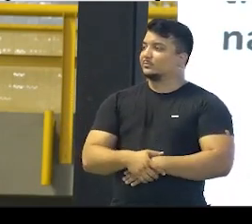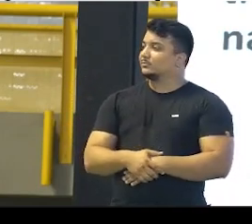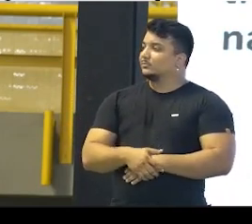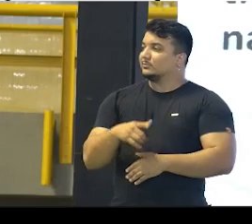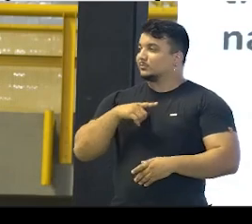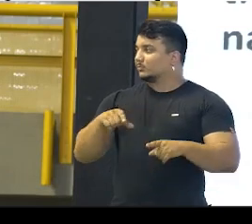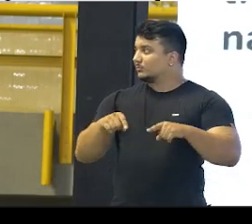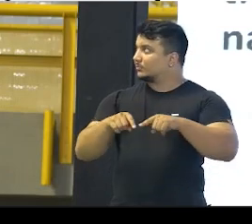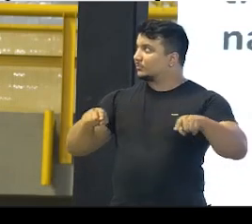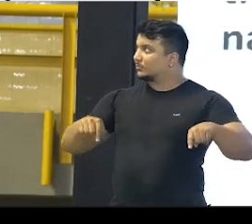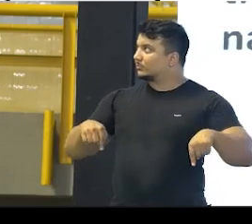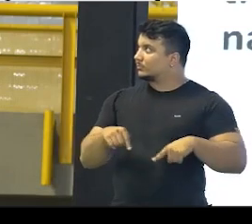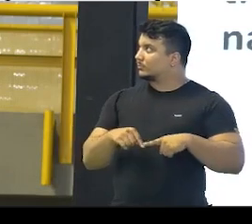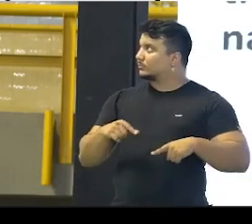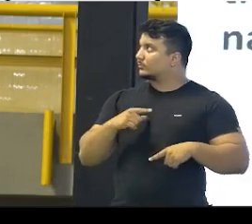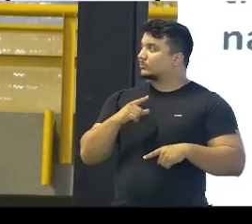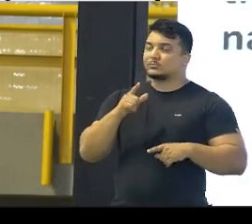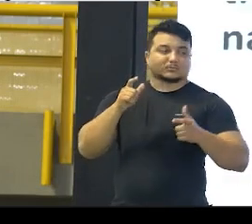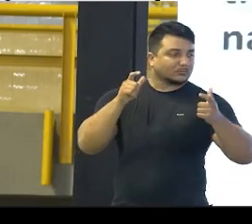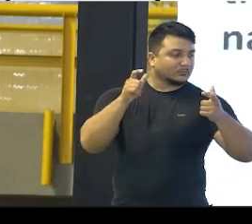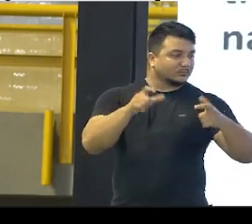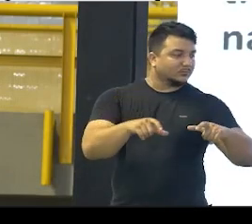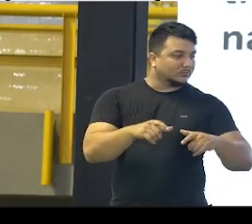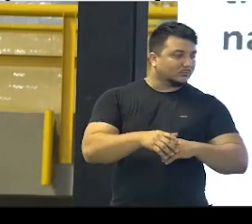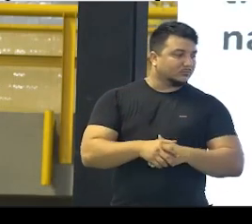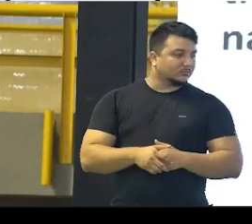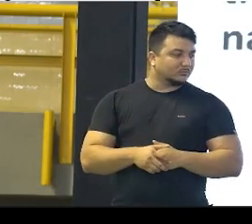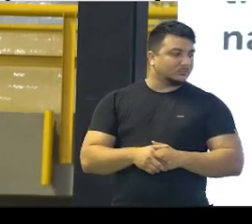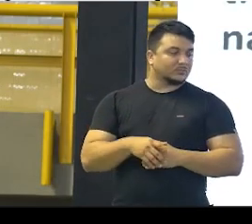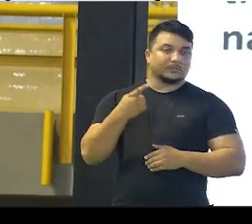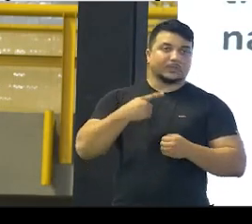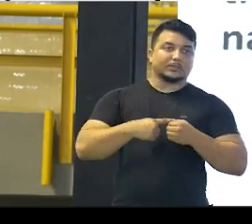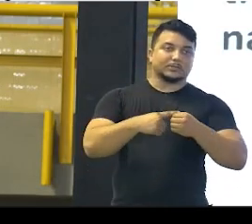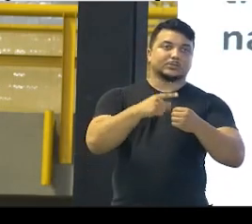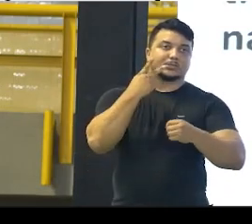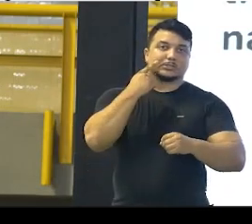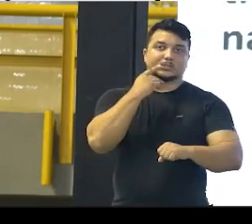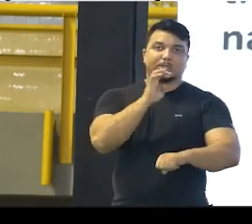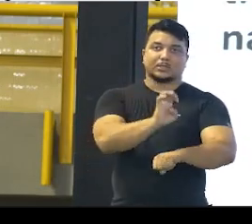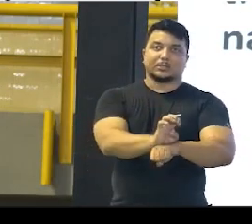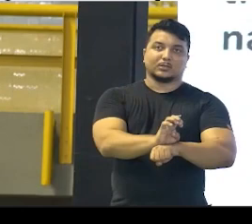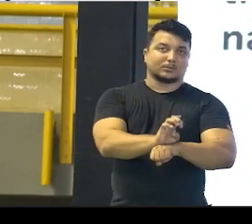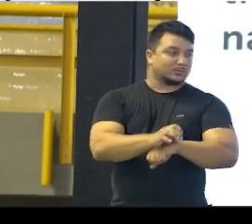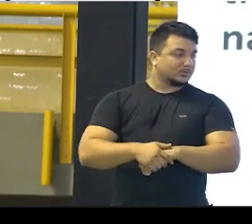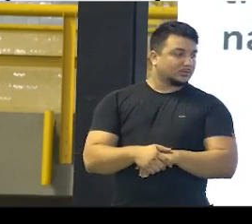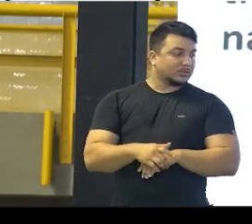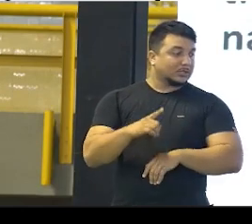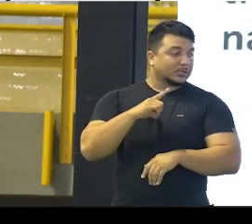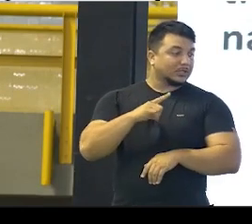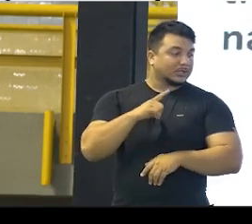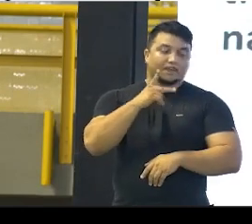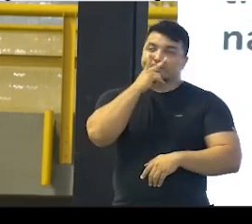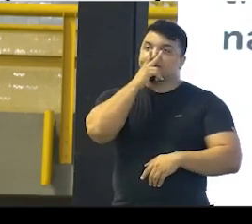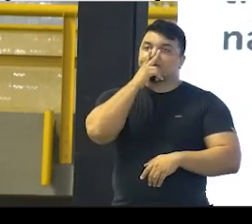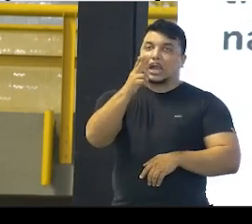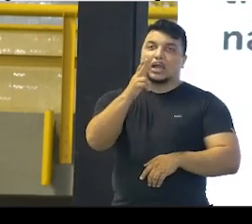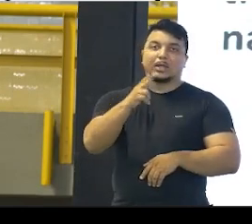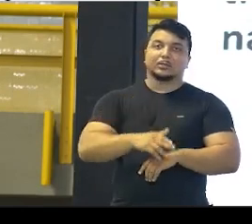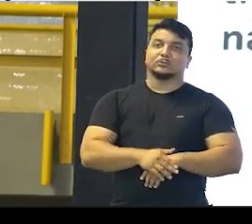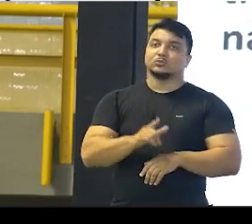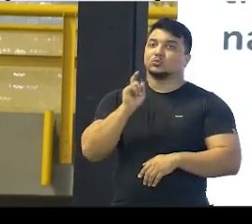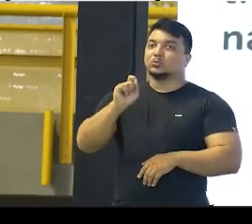Ninguém de Cascavel? Não acredito, rapaz. Terra bonita. Ah, tem uma ali de Cascavel, já vi 2, 3, opa, tá aparecendo